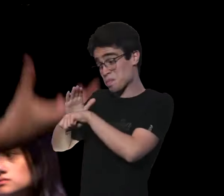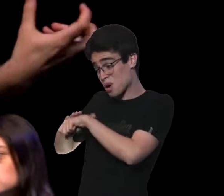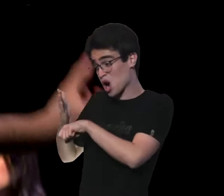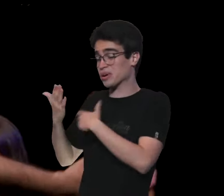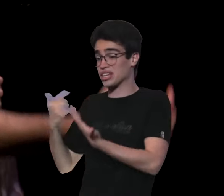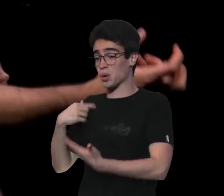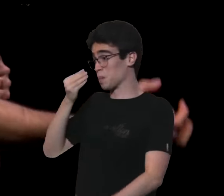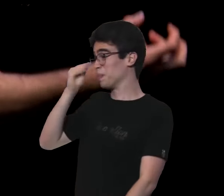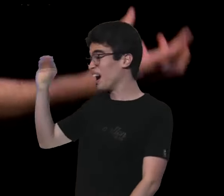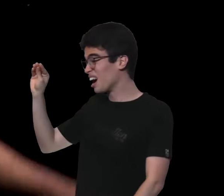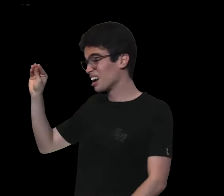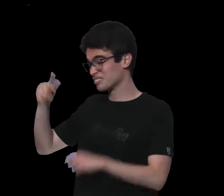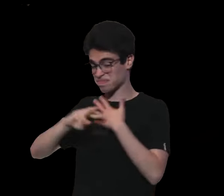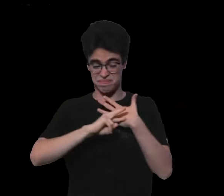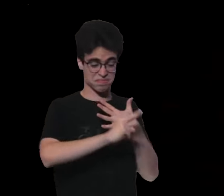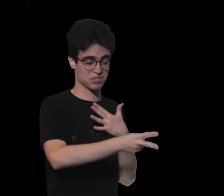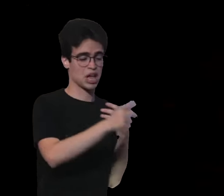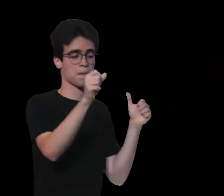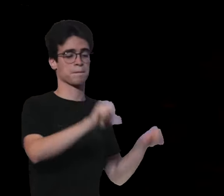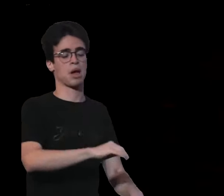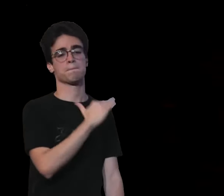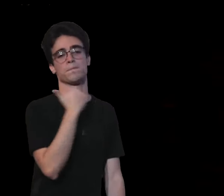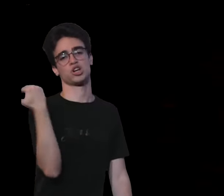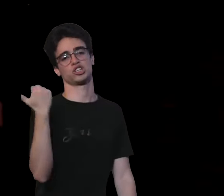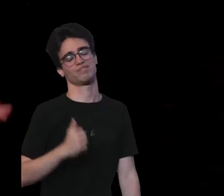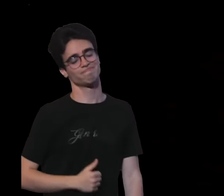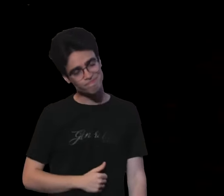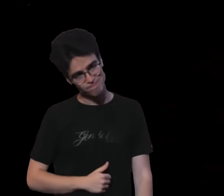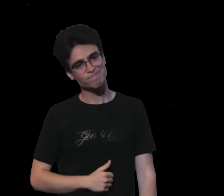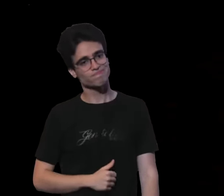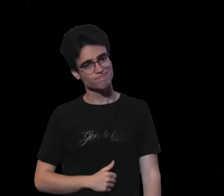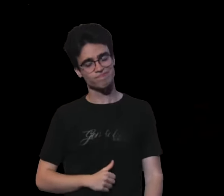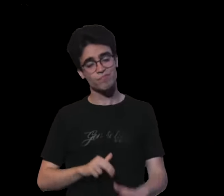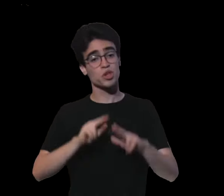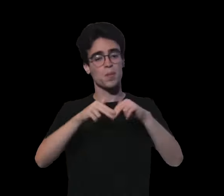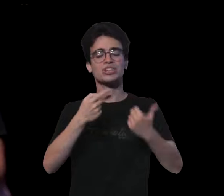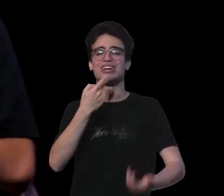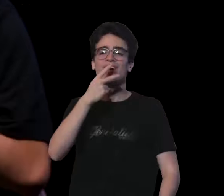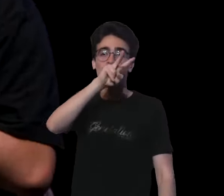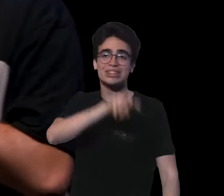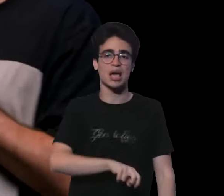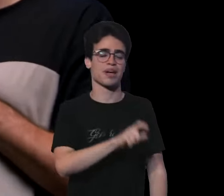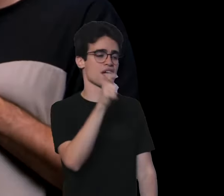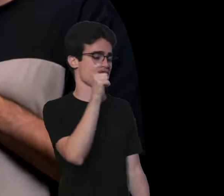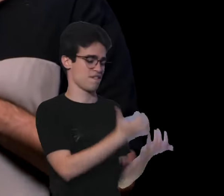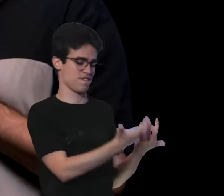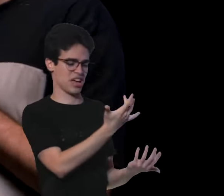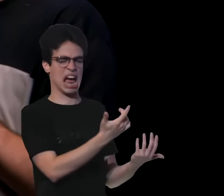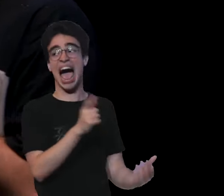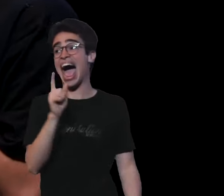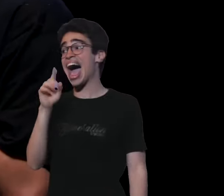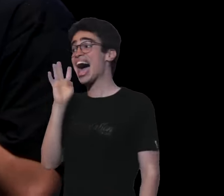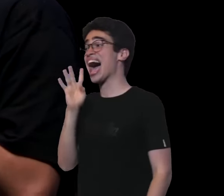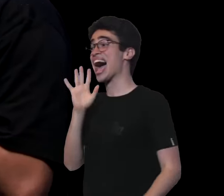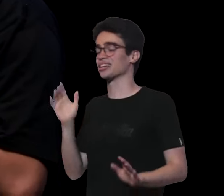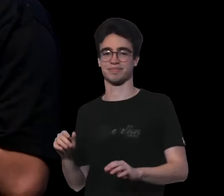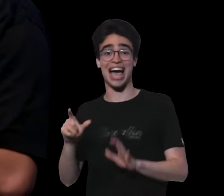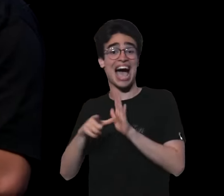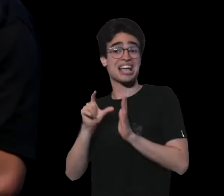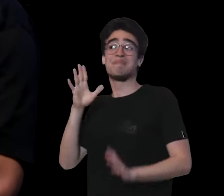Ele, só me sobrou a fonte da morte. É por isso que nós falamos de inferno. Não é legal falar de inferno, estava mais legal antes,